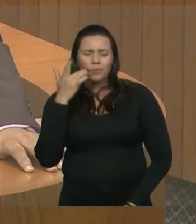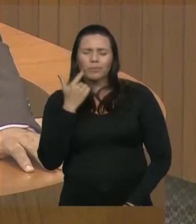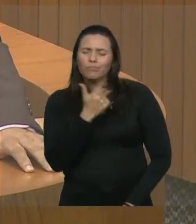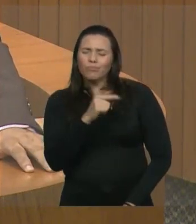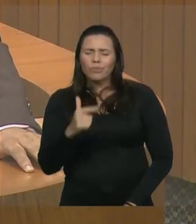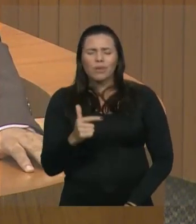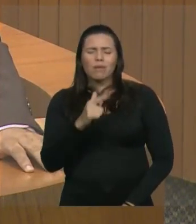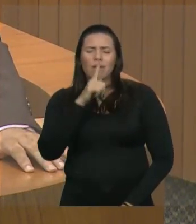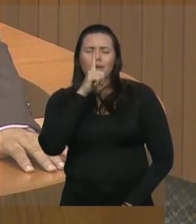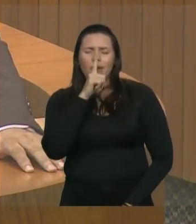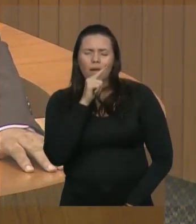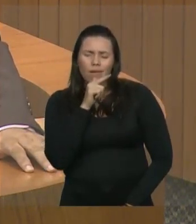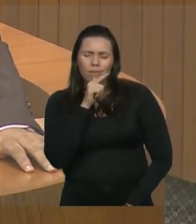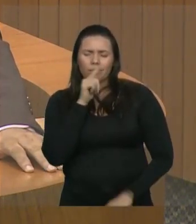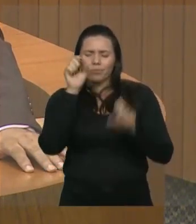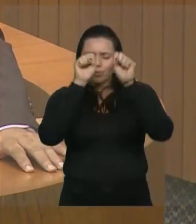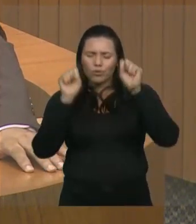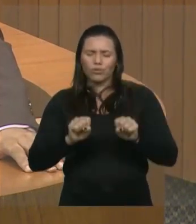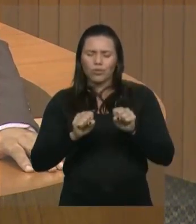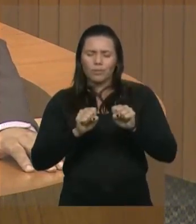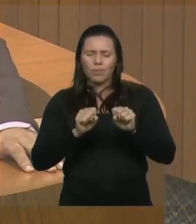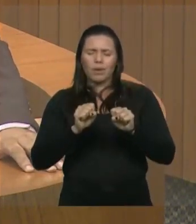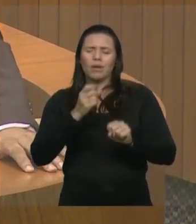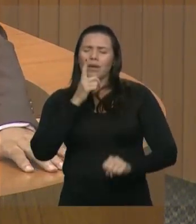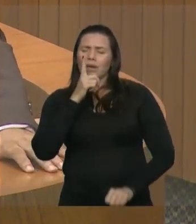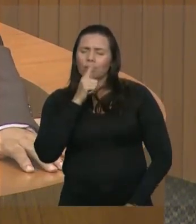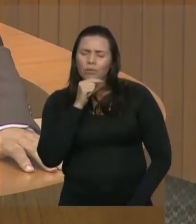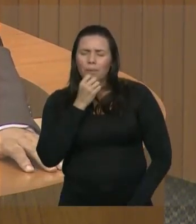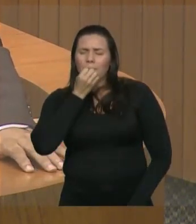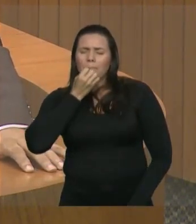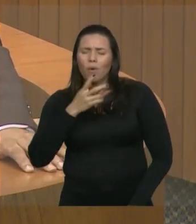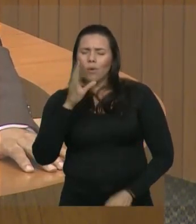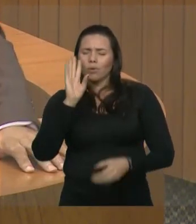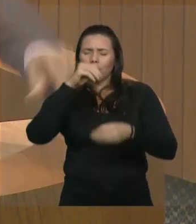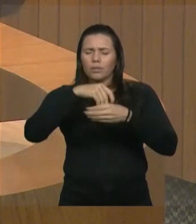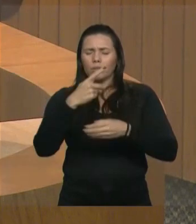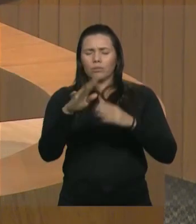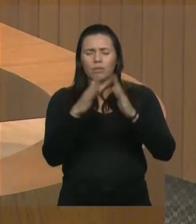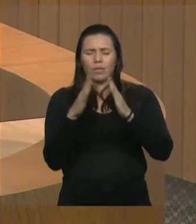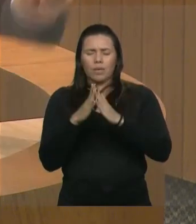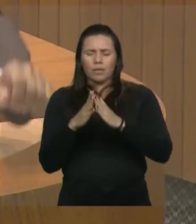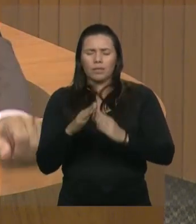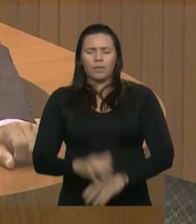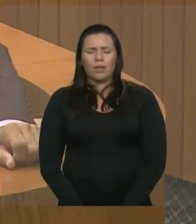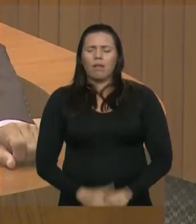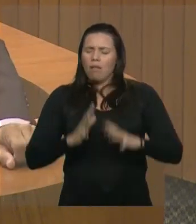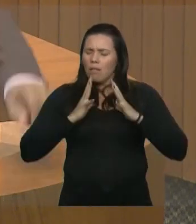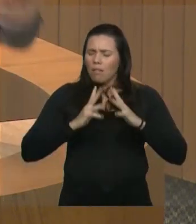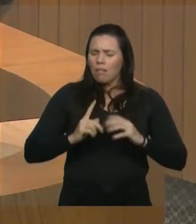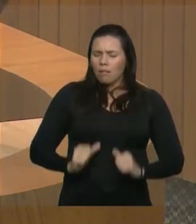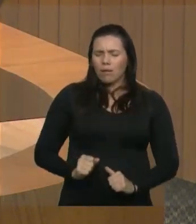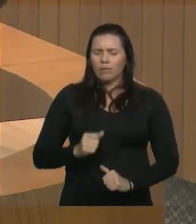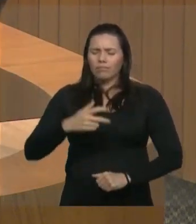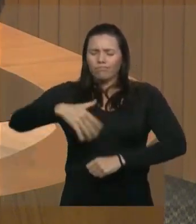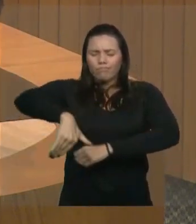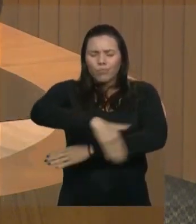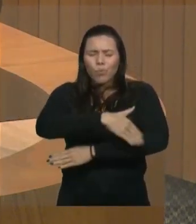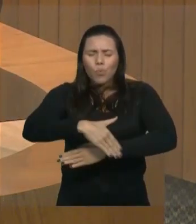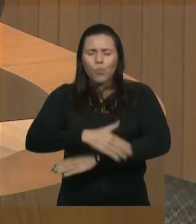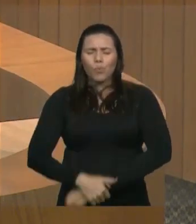casa, das pessoas que não têm saneamento básico, das pessoas que não têm no interior, que não